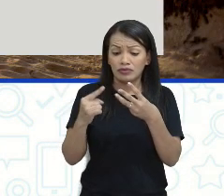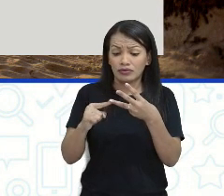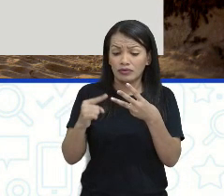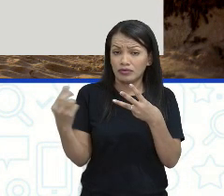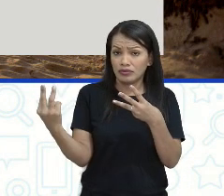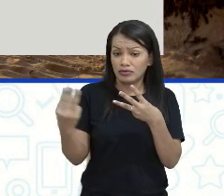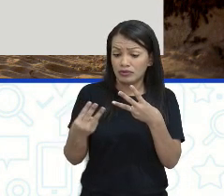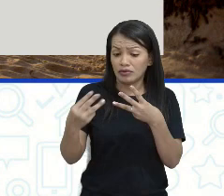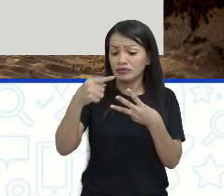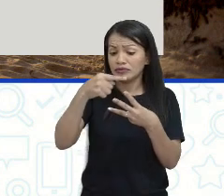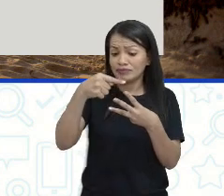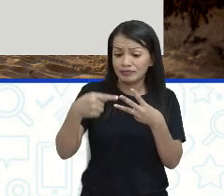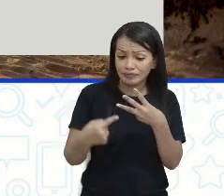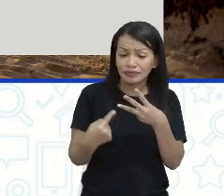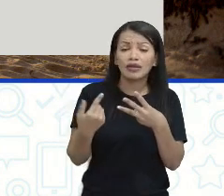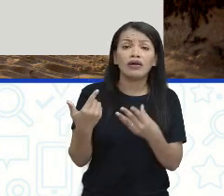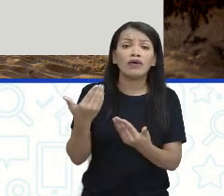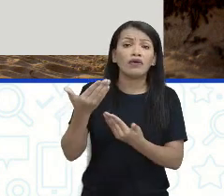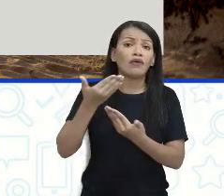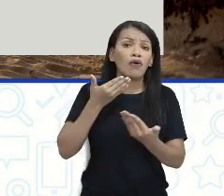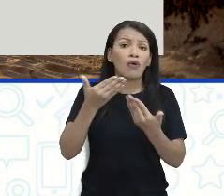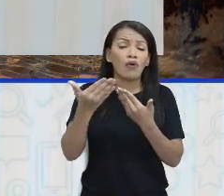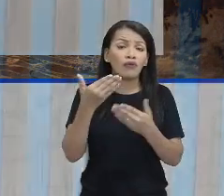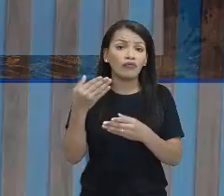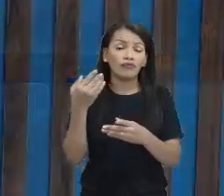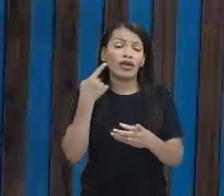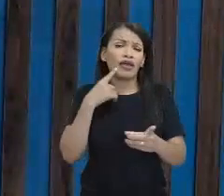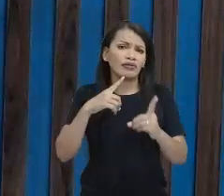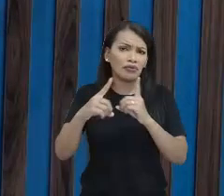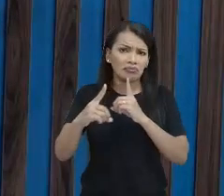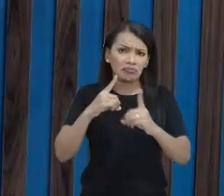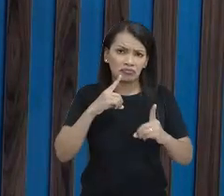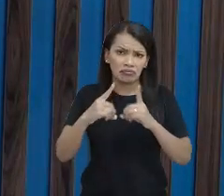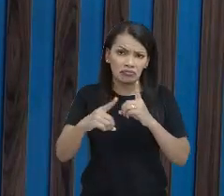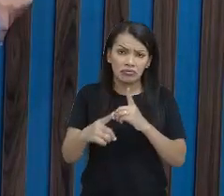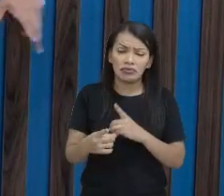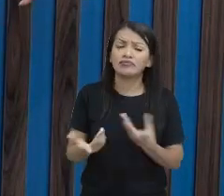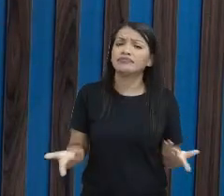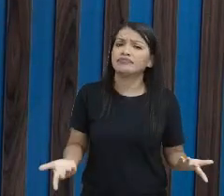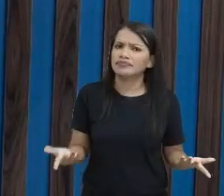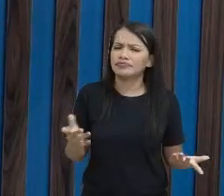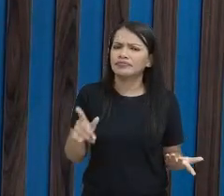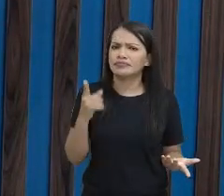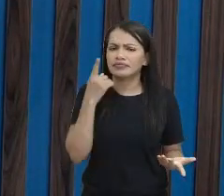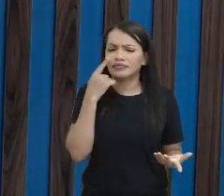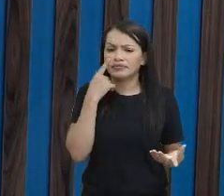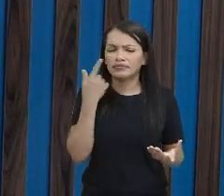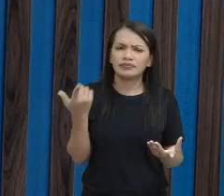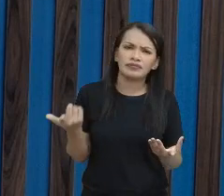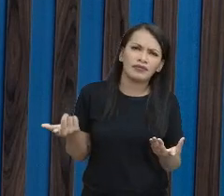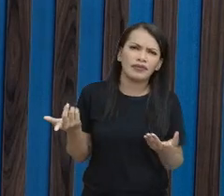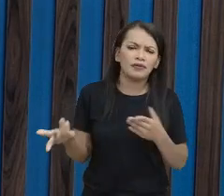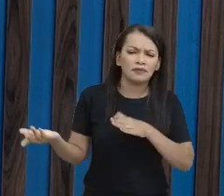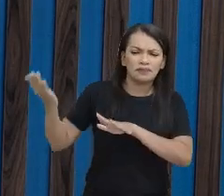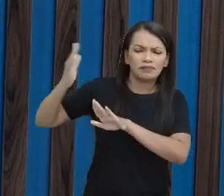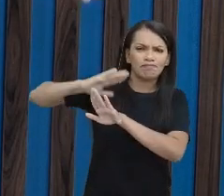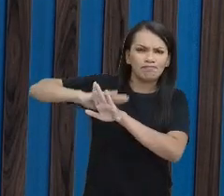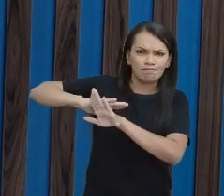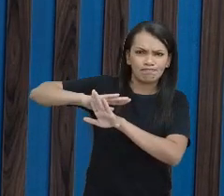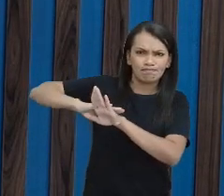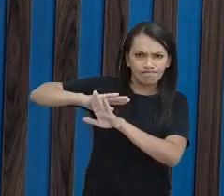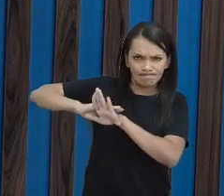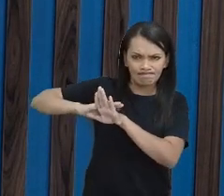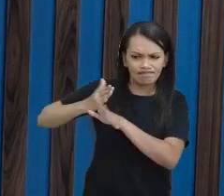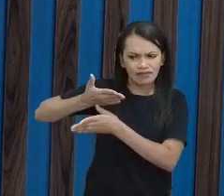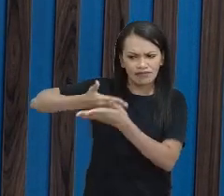e os de Carlos Drummond conversam com esse primeiro texto, né? Então, há ali uma intertextualidade